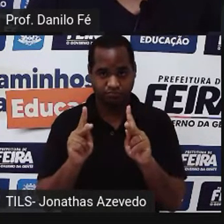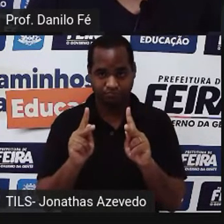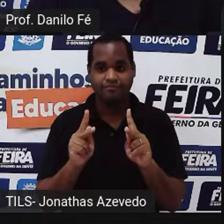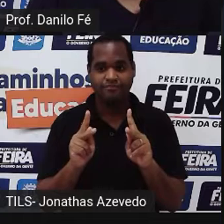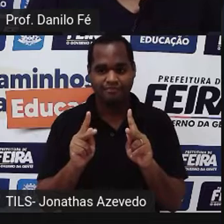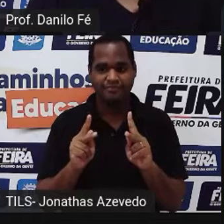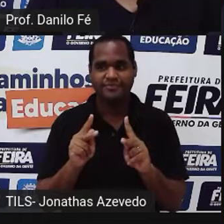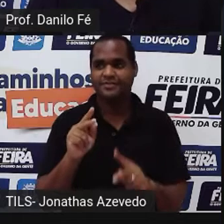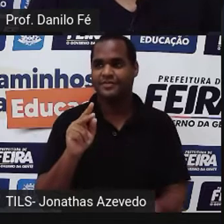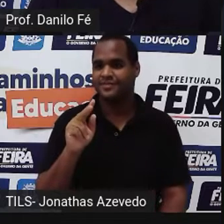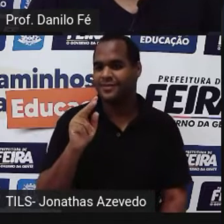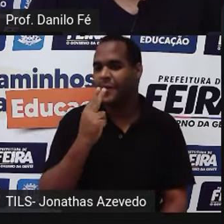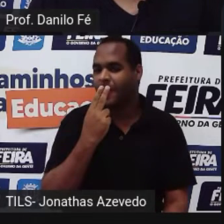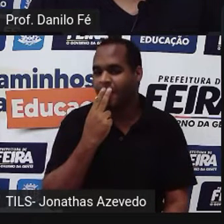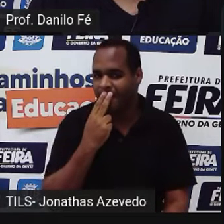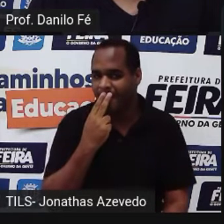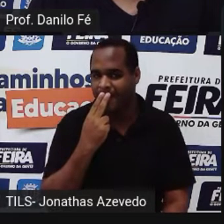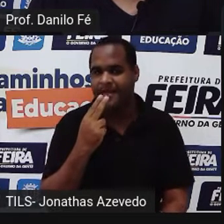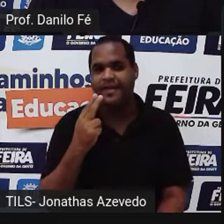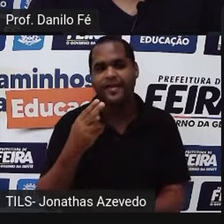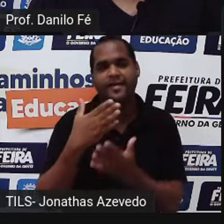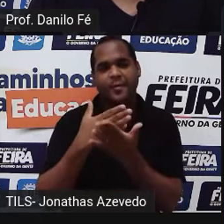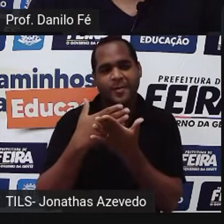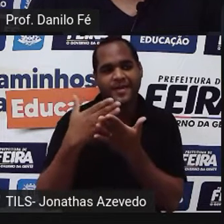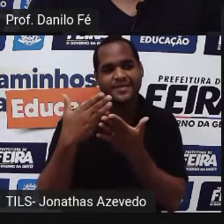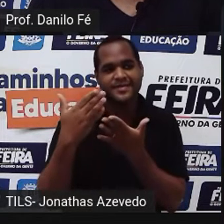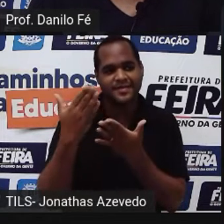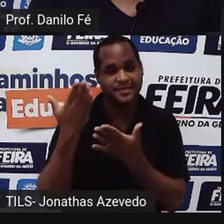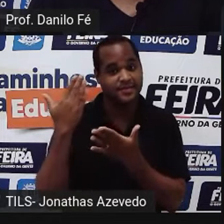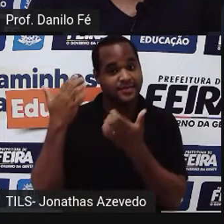Aí o Hitler ele começa, né,